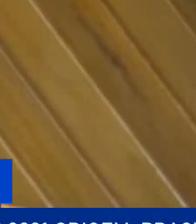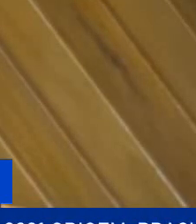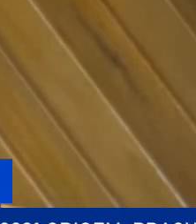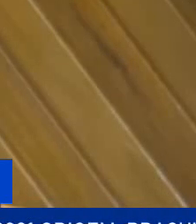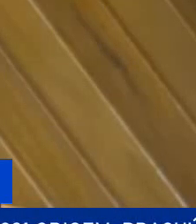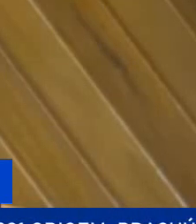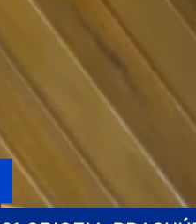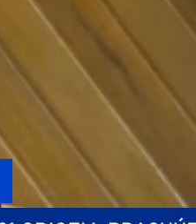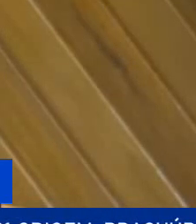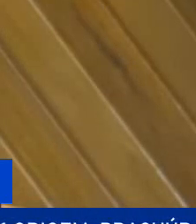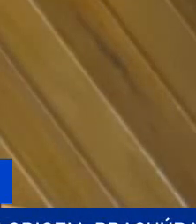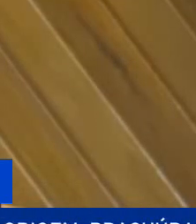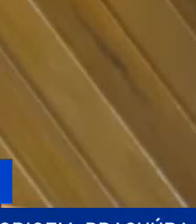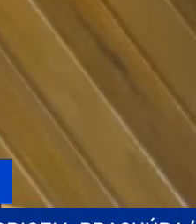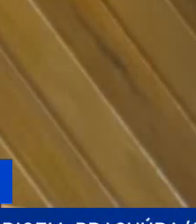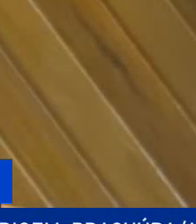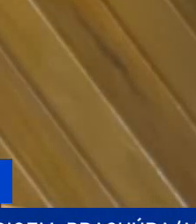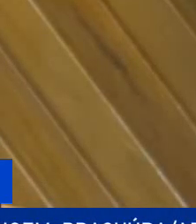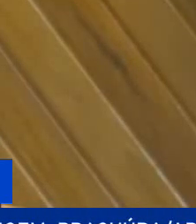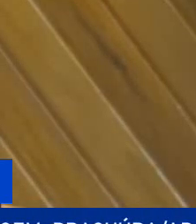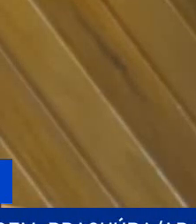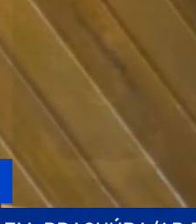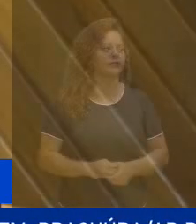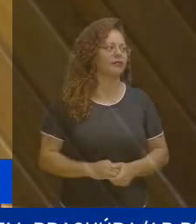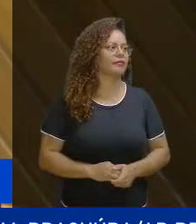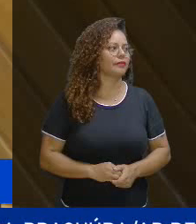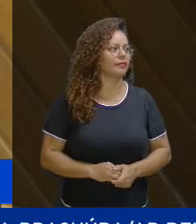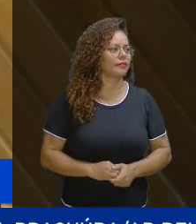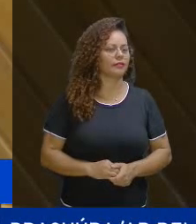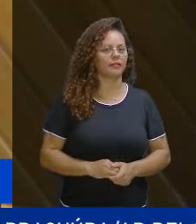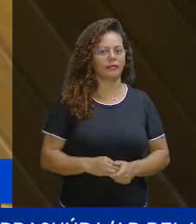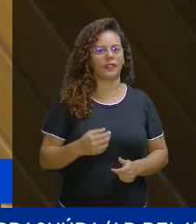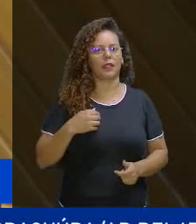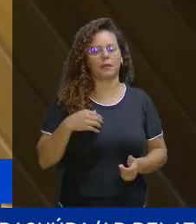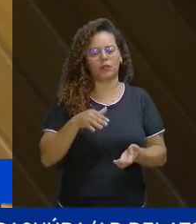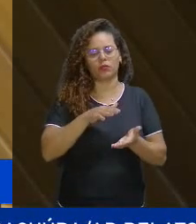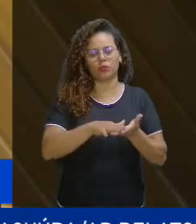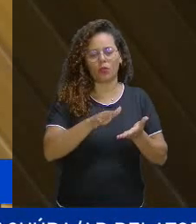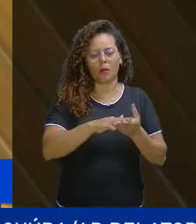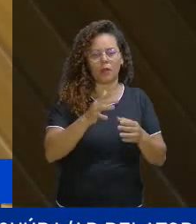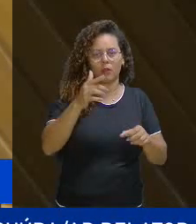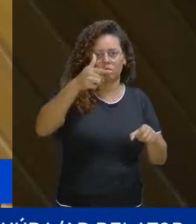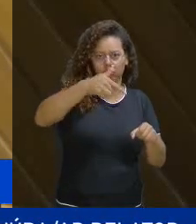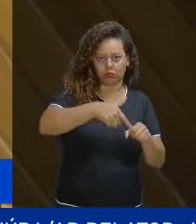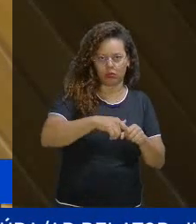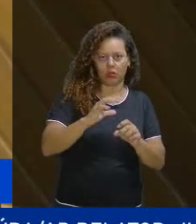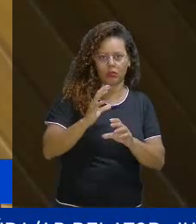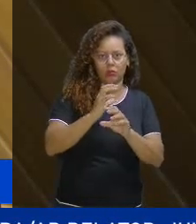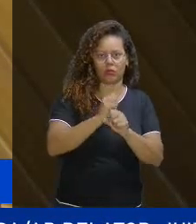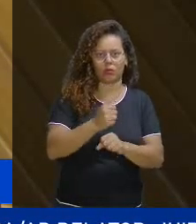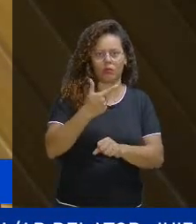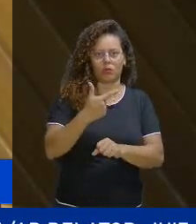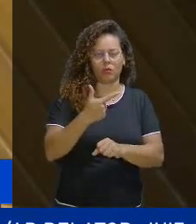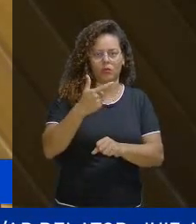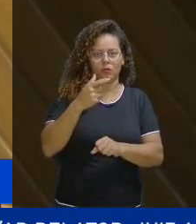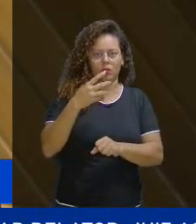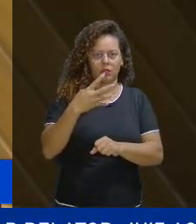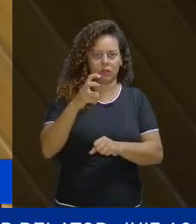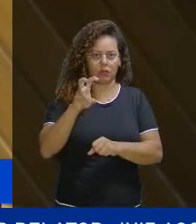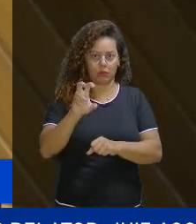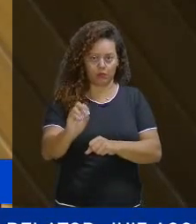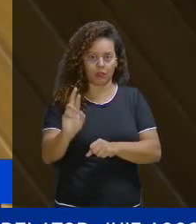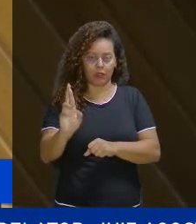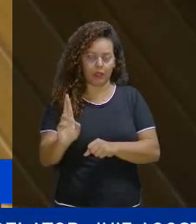37 dias da campanha eleitoral. Ademais, despesa com combustíveis no valor de R$